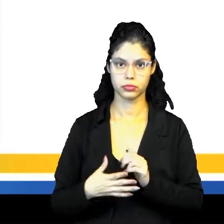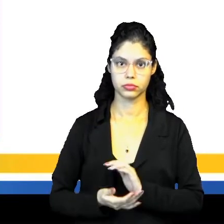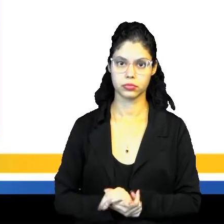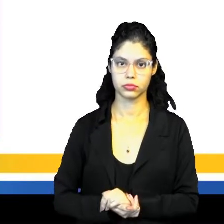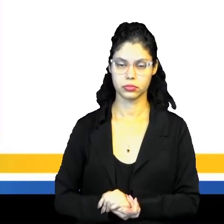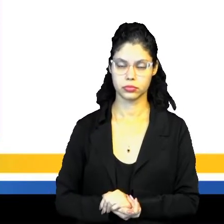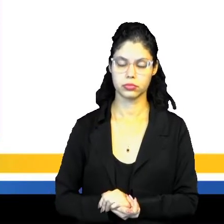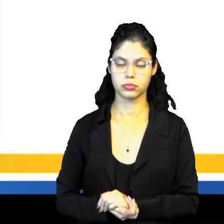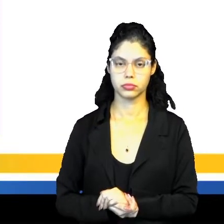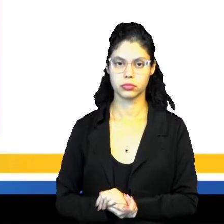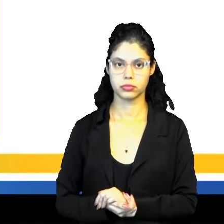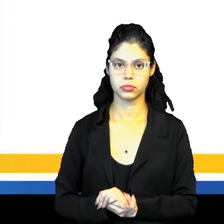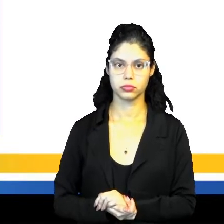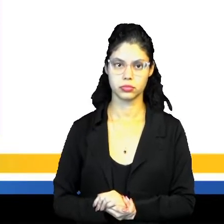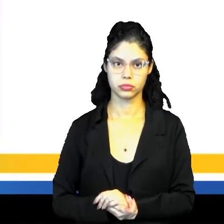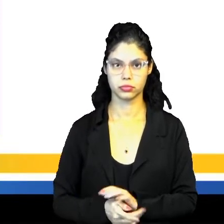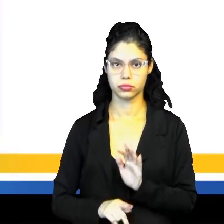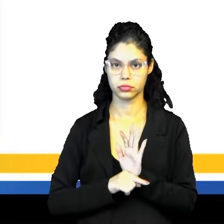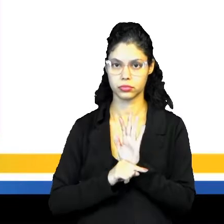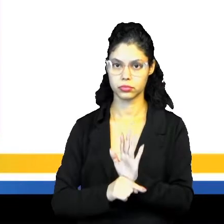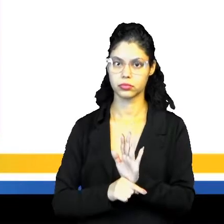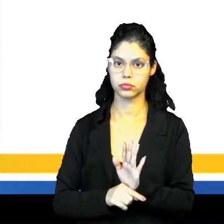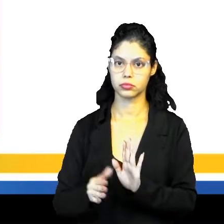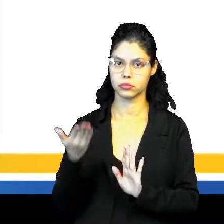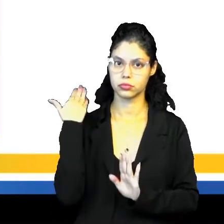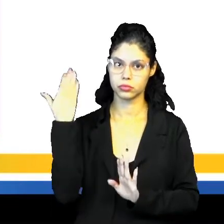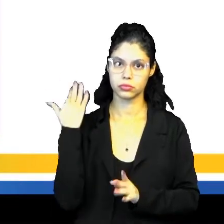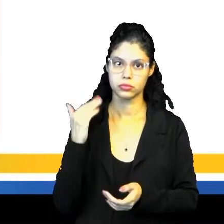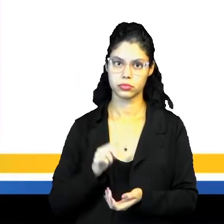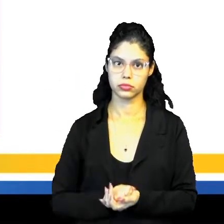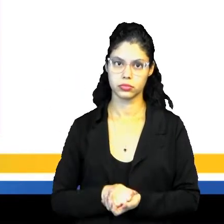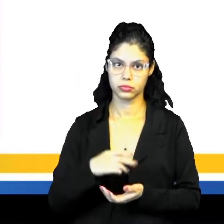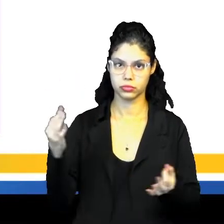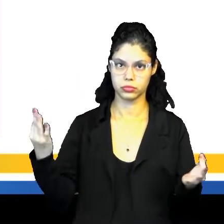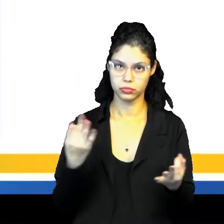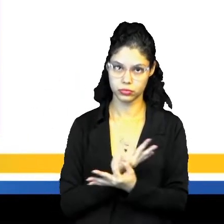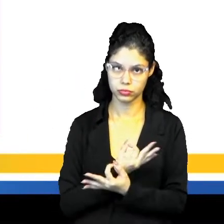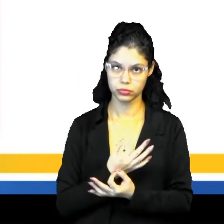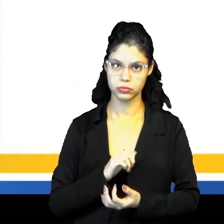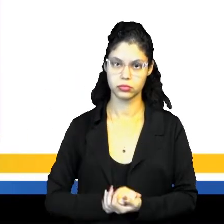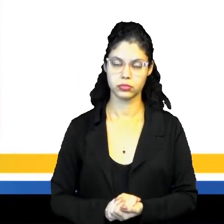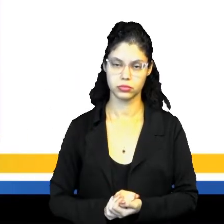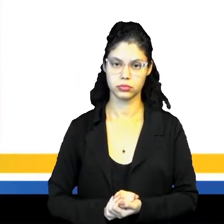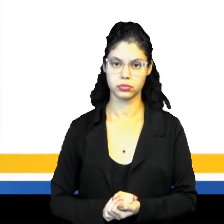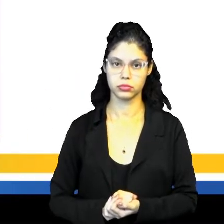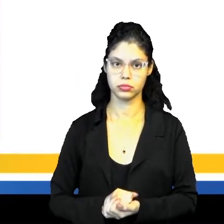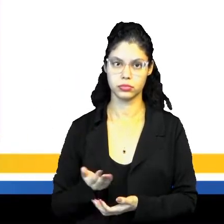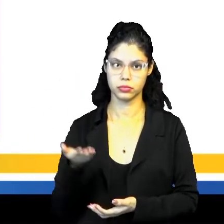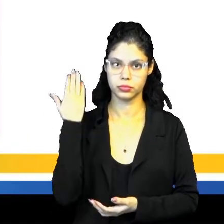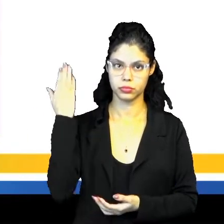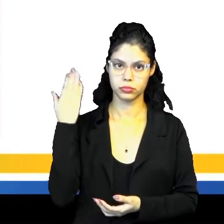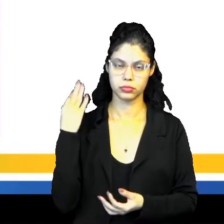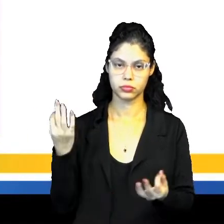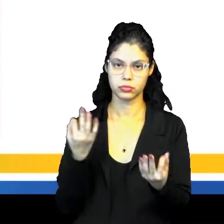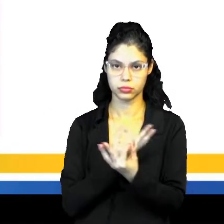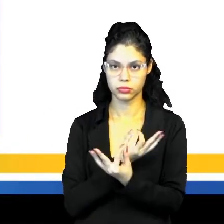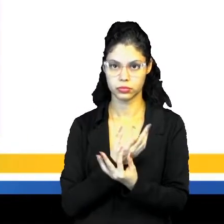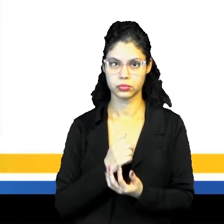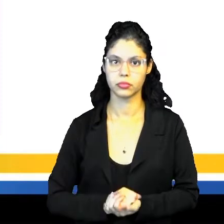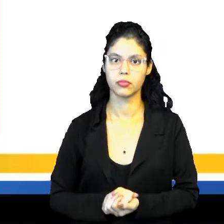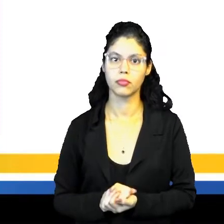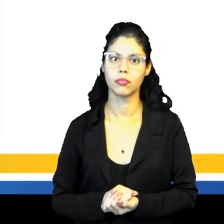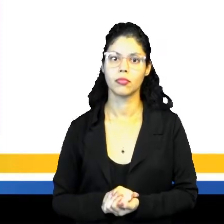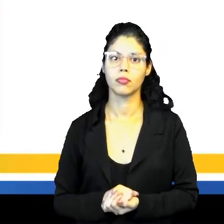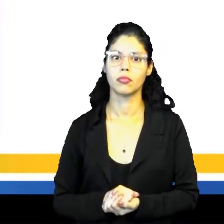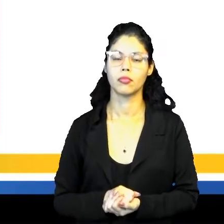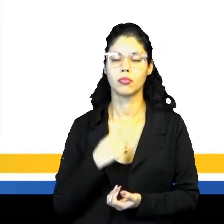tempos ali, né, para se referir ao passado. Nós temos o pretérito perfeito, que é o passado perfeito,